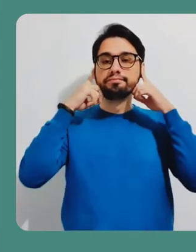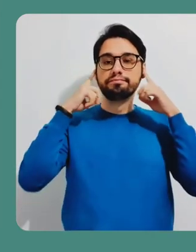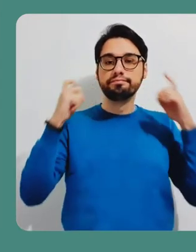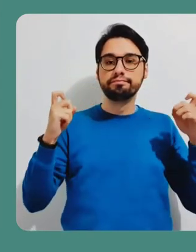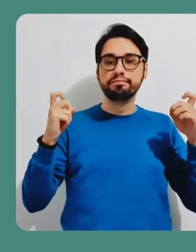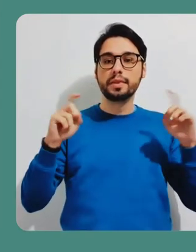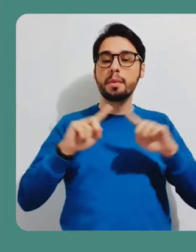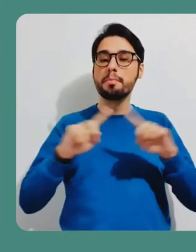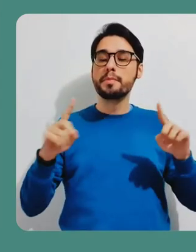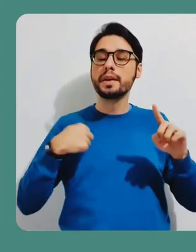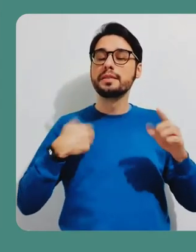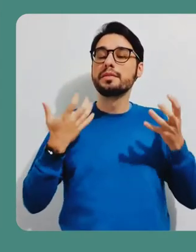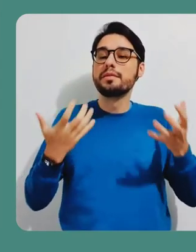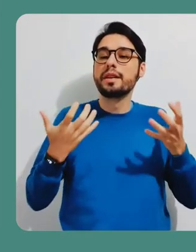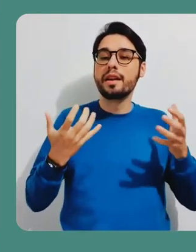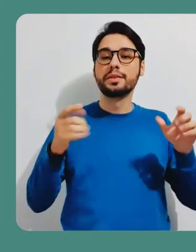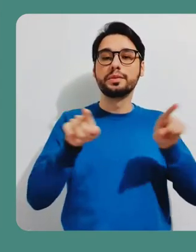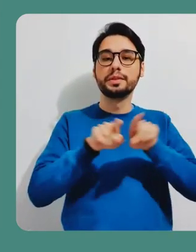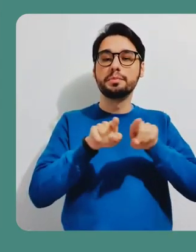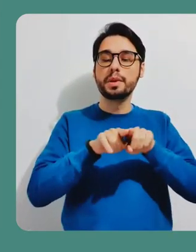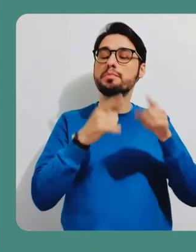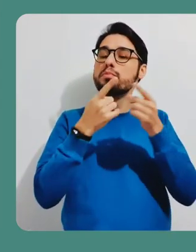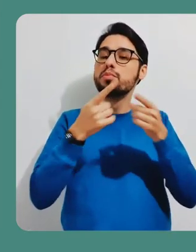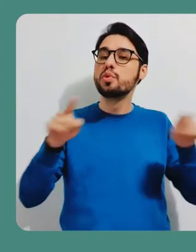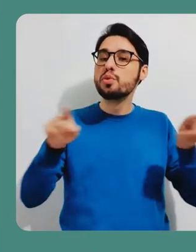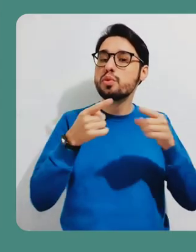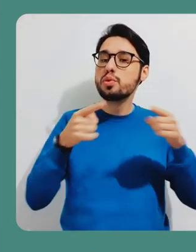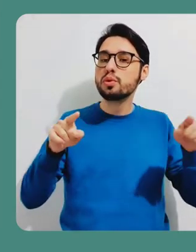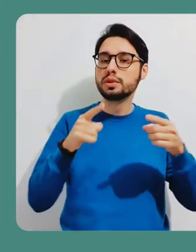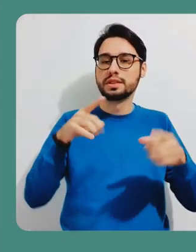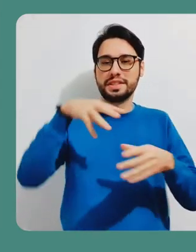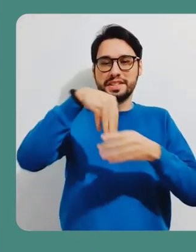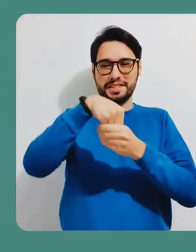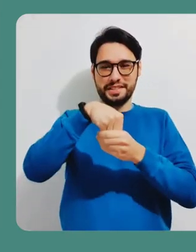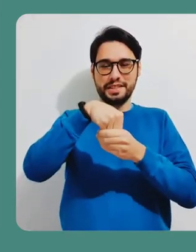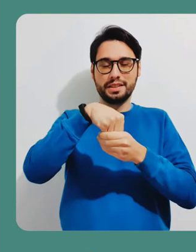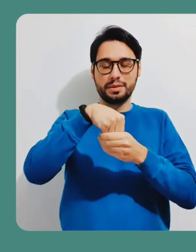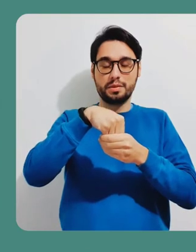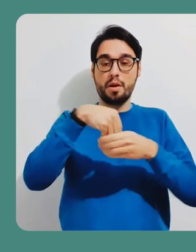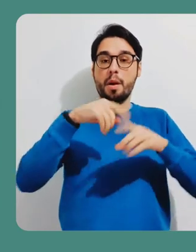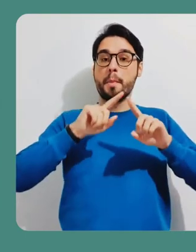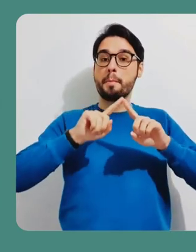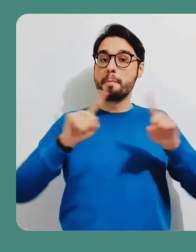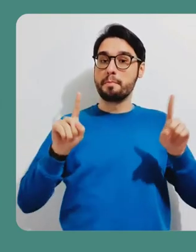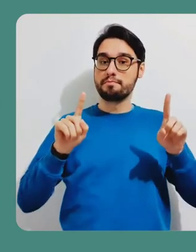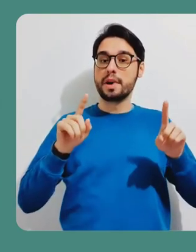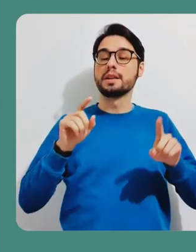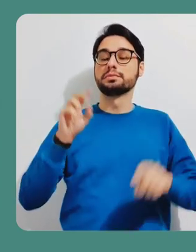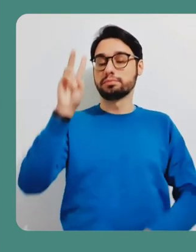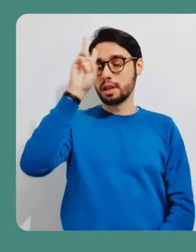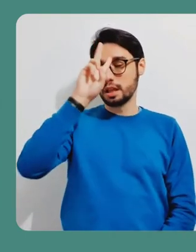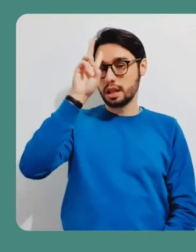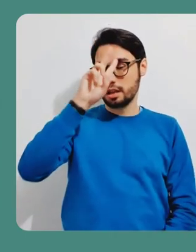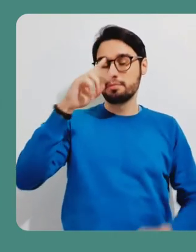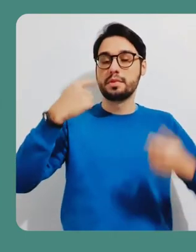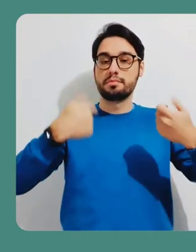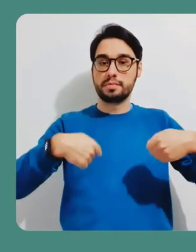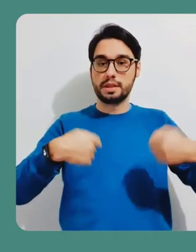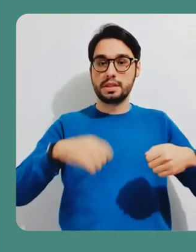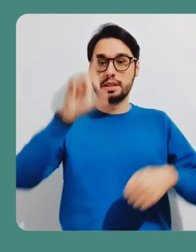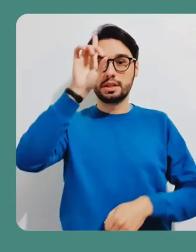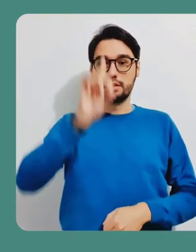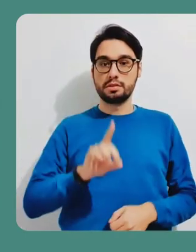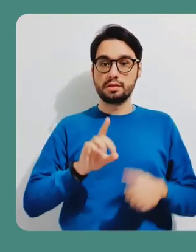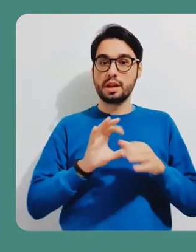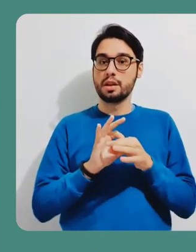eu quero inserir uma música de fundo para o meu podcast mas lembre-se de utilizar sempre efeitos sonoros um músicas que os